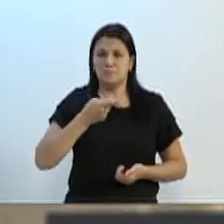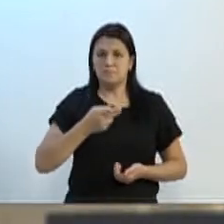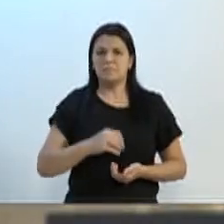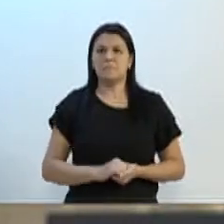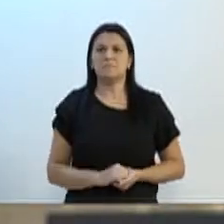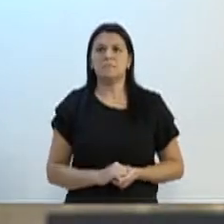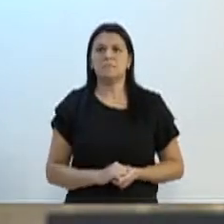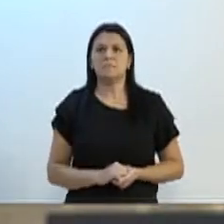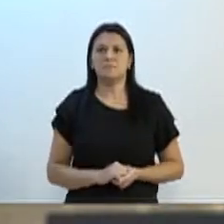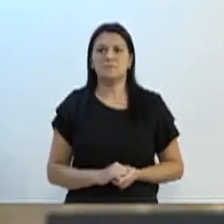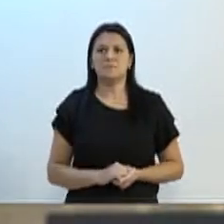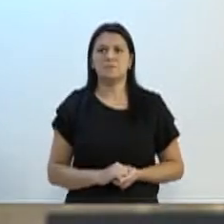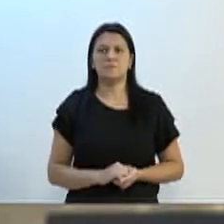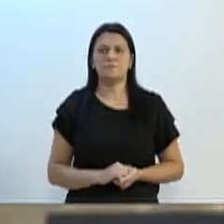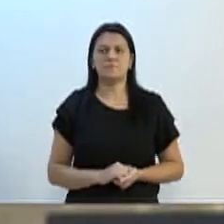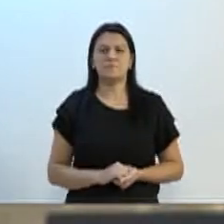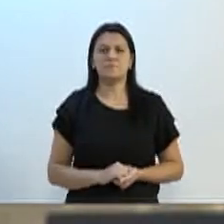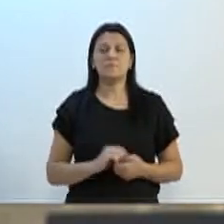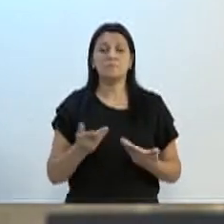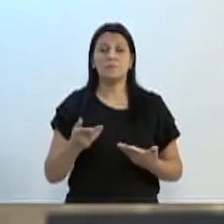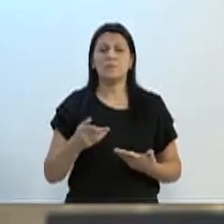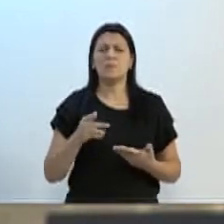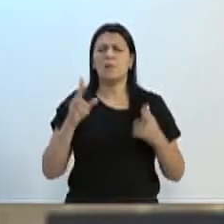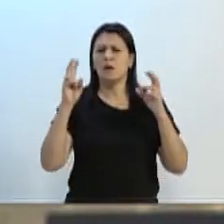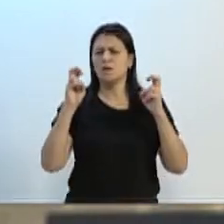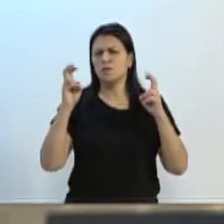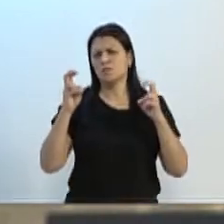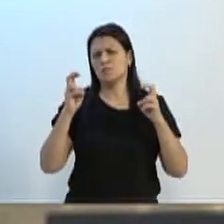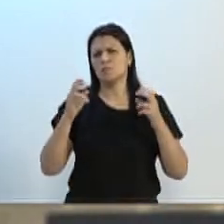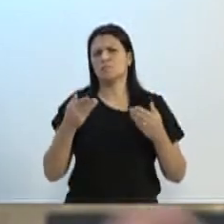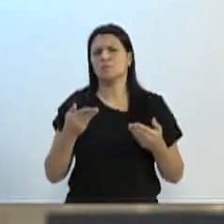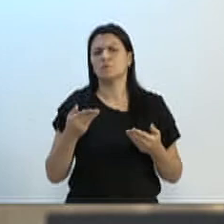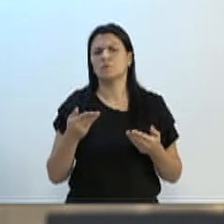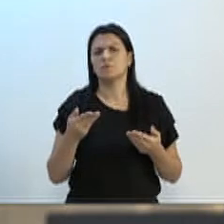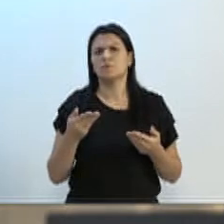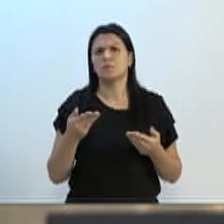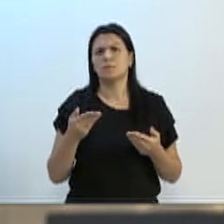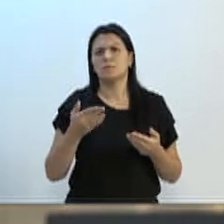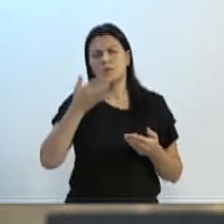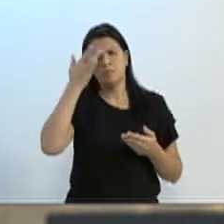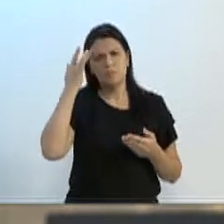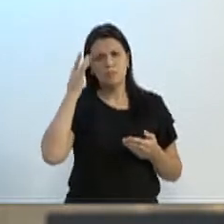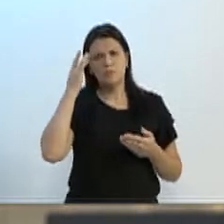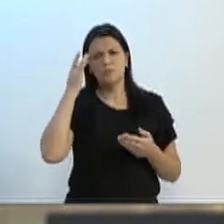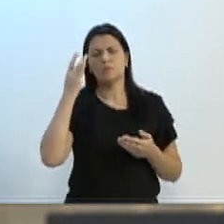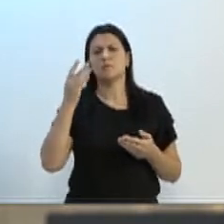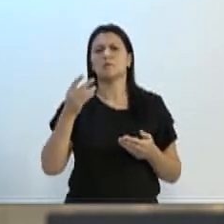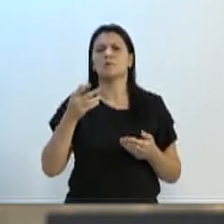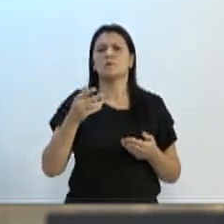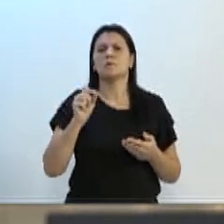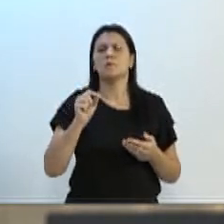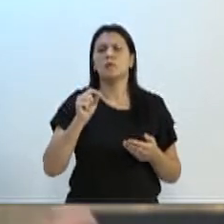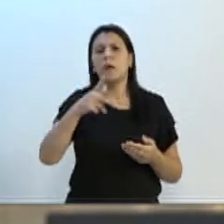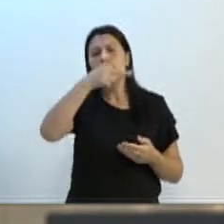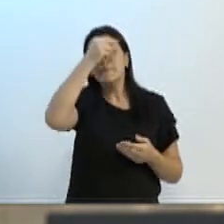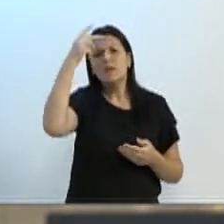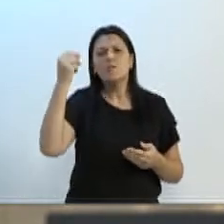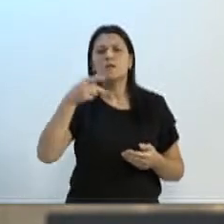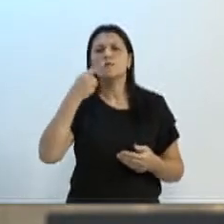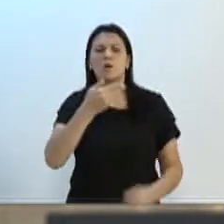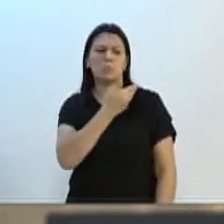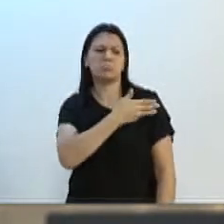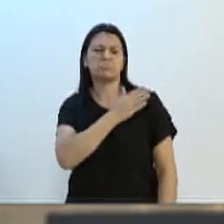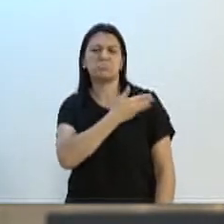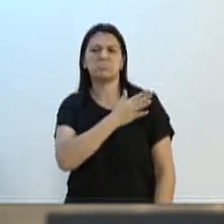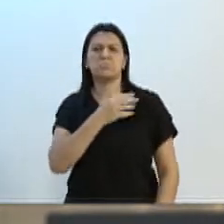quero falar da parte do pronunciamento que Vossa Excelência fala sobre, né, na questão que o prefeito se manifestou com relação ao preconceito. Eu,